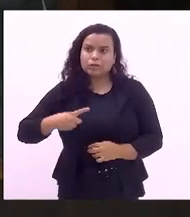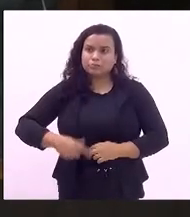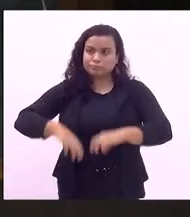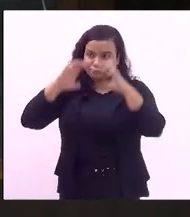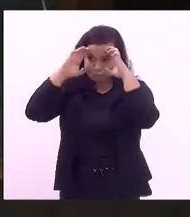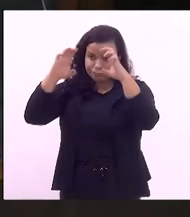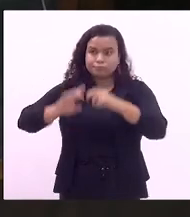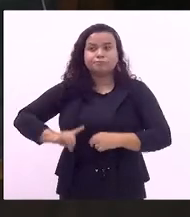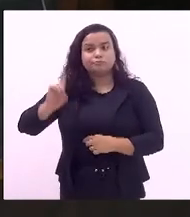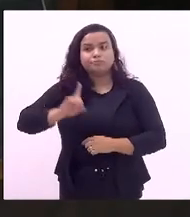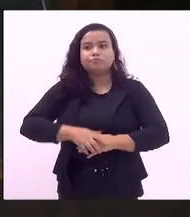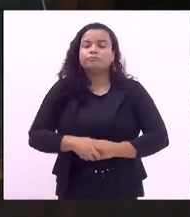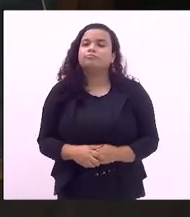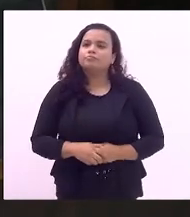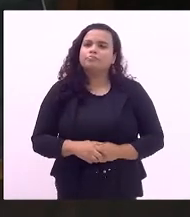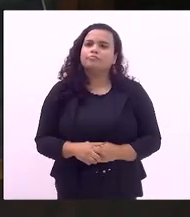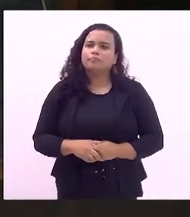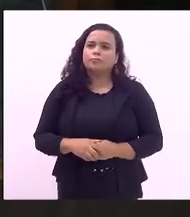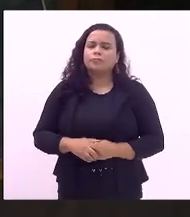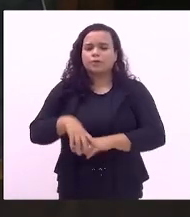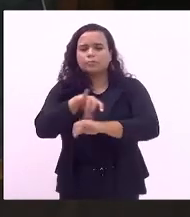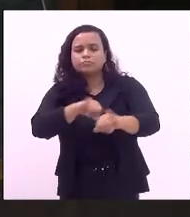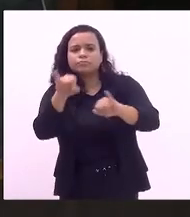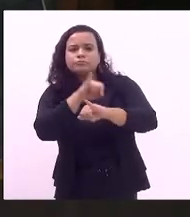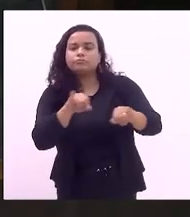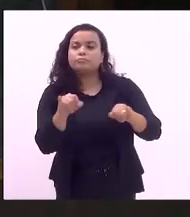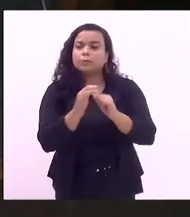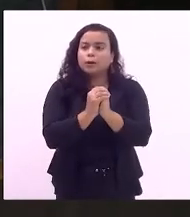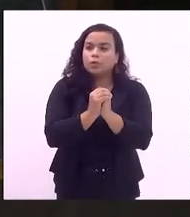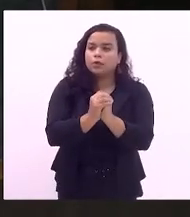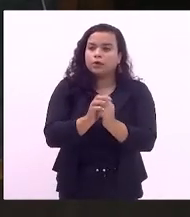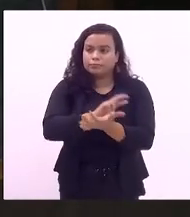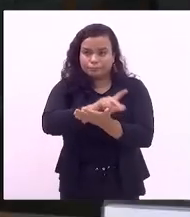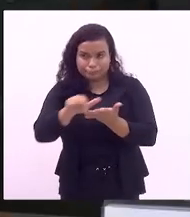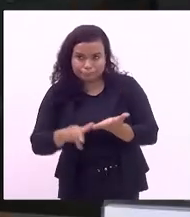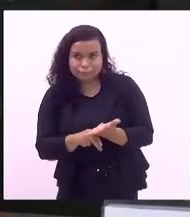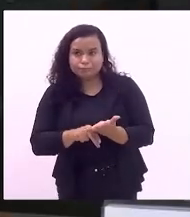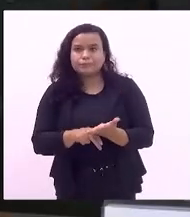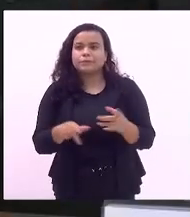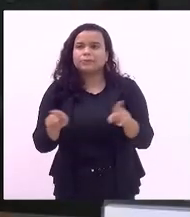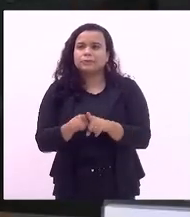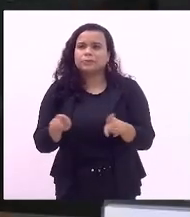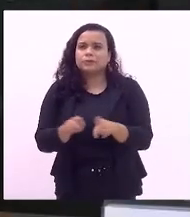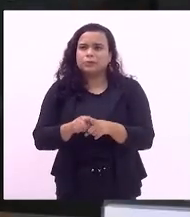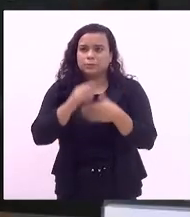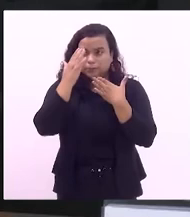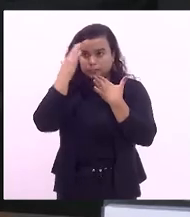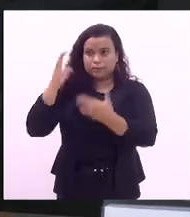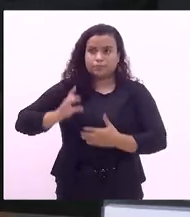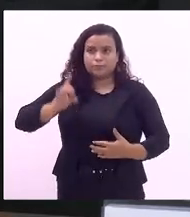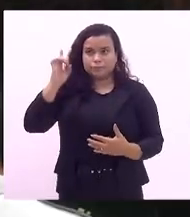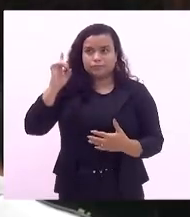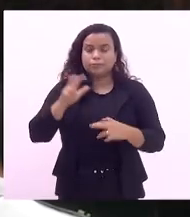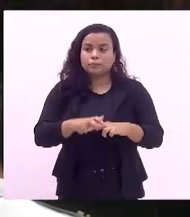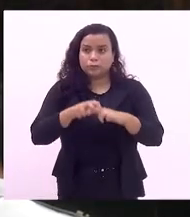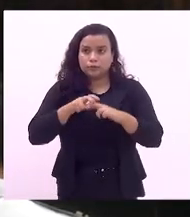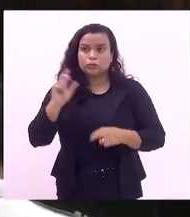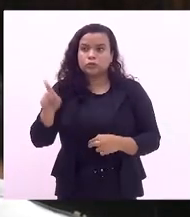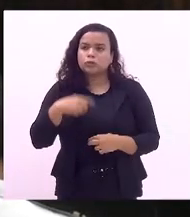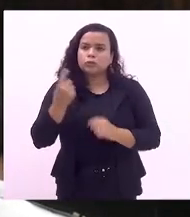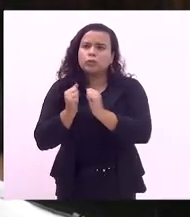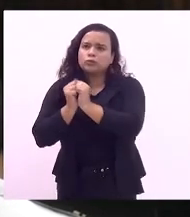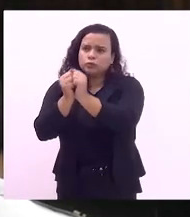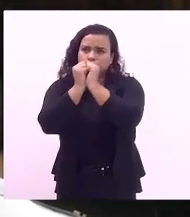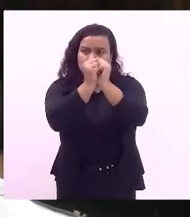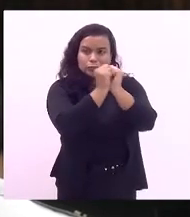servos levando a tua palavra orando e se congratulando a Deus por isso nós